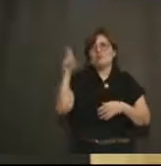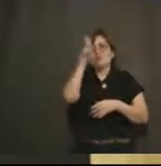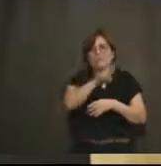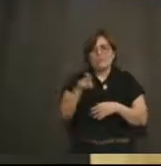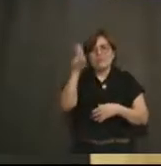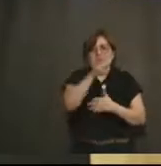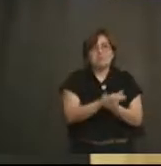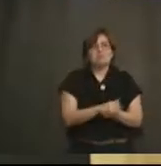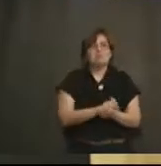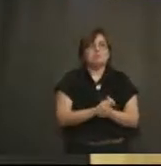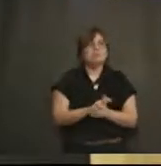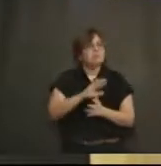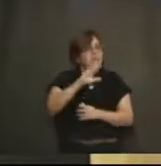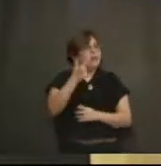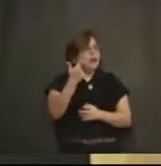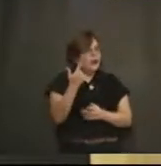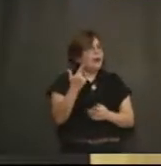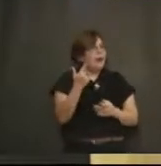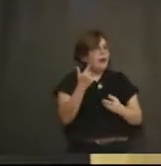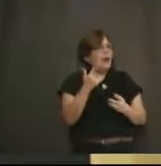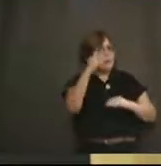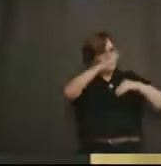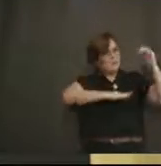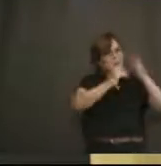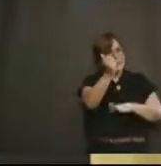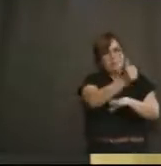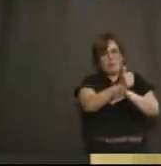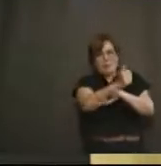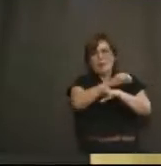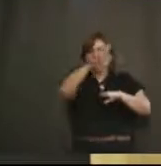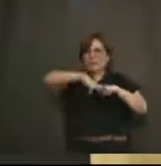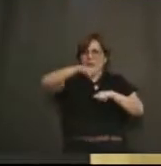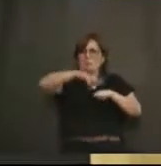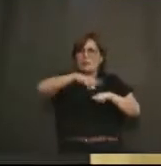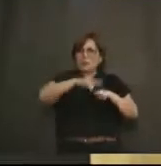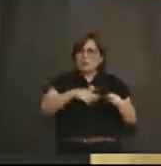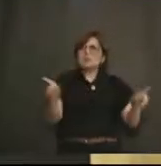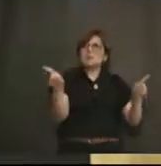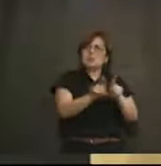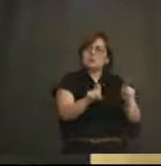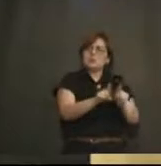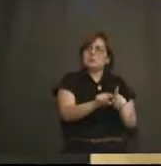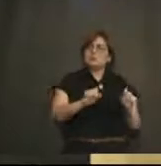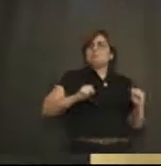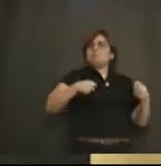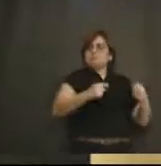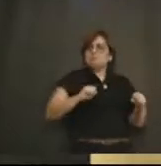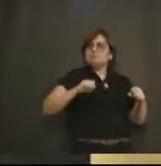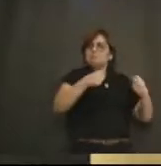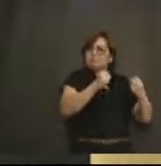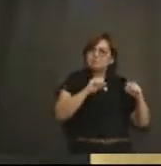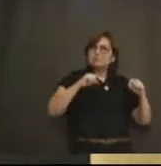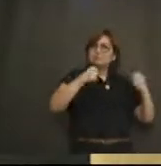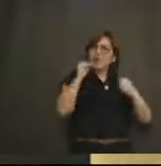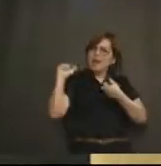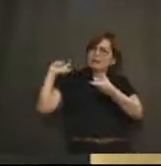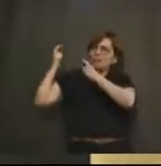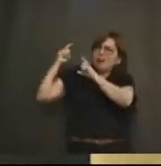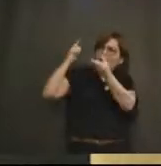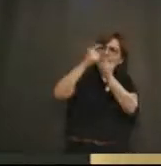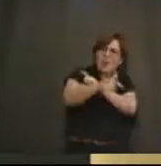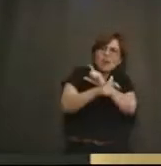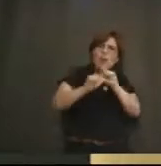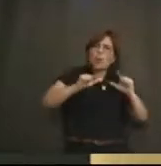os matemáticos também são bem combativos, não é? Eles têm uma tradição de luta importante